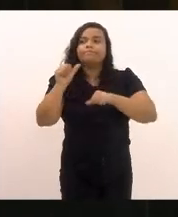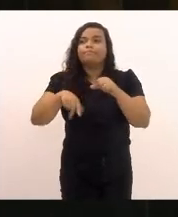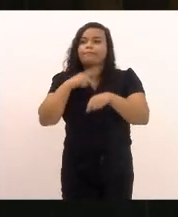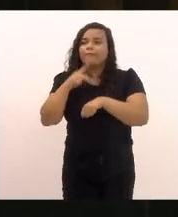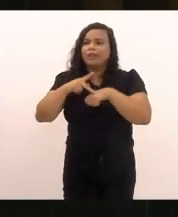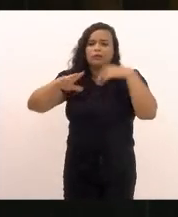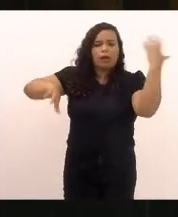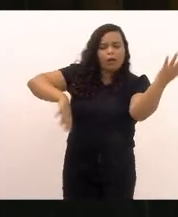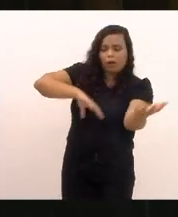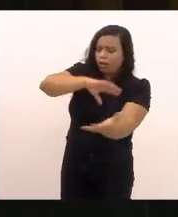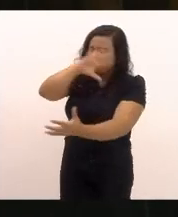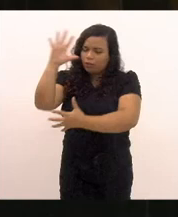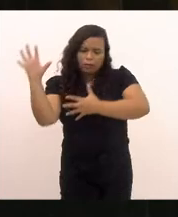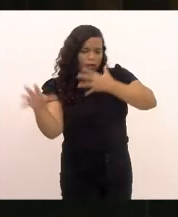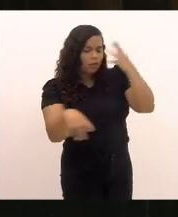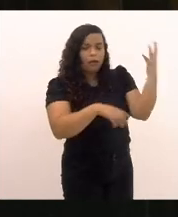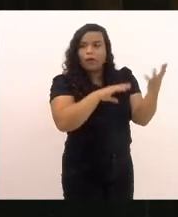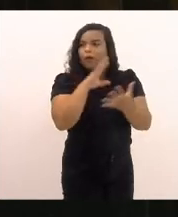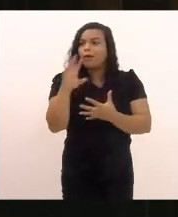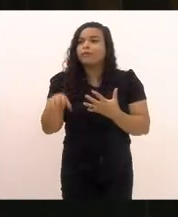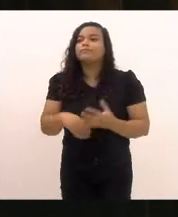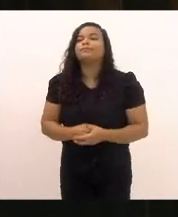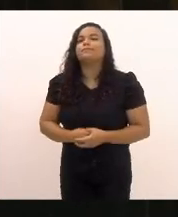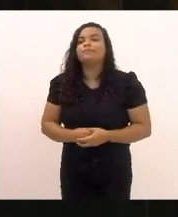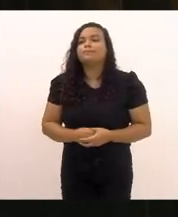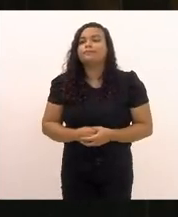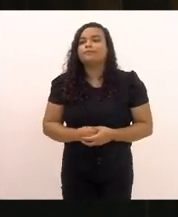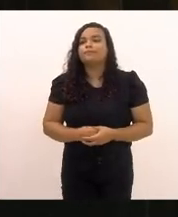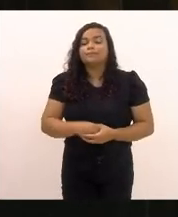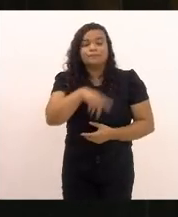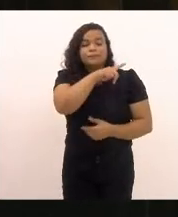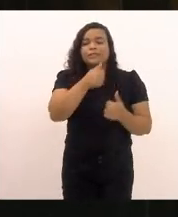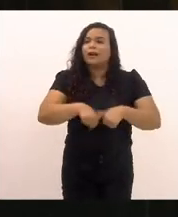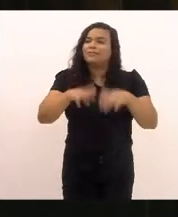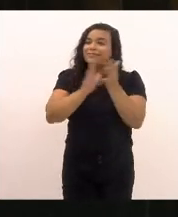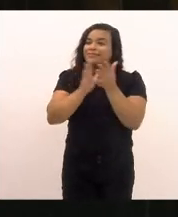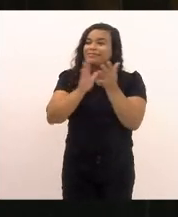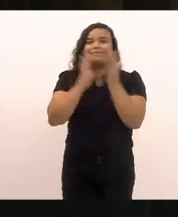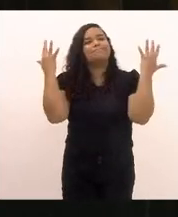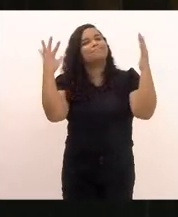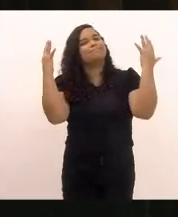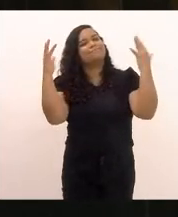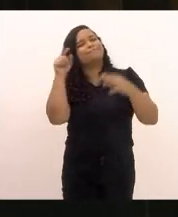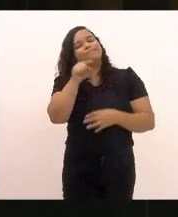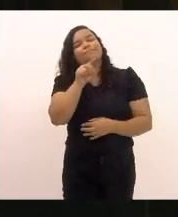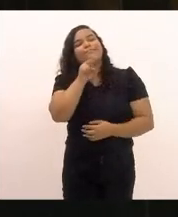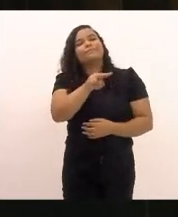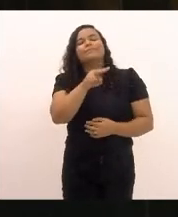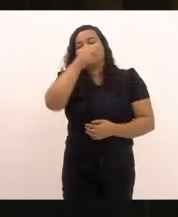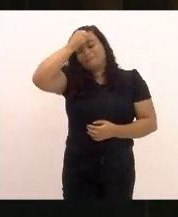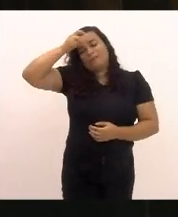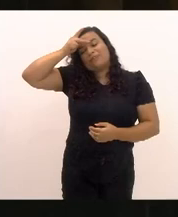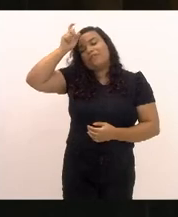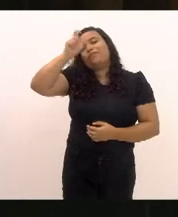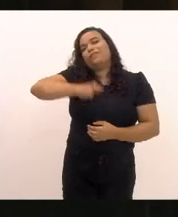caos, ali, ó, aplaudindo o